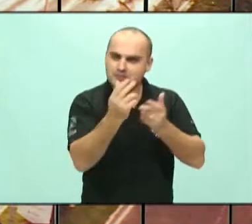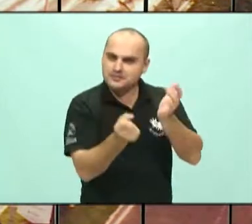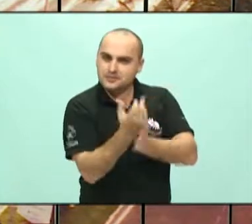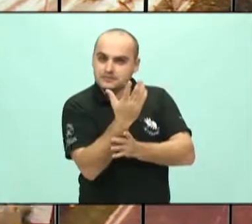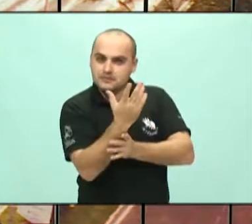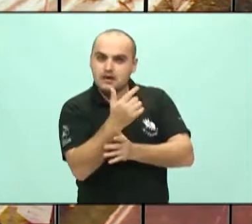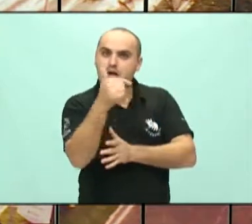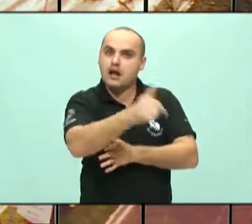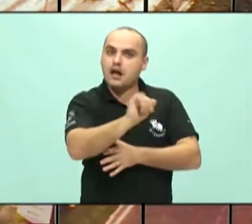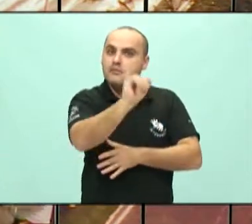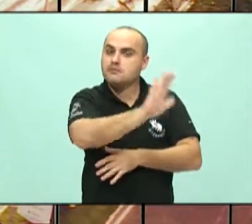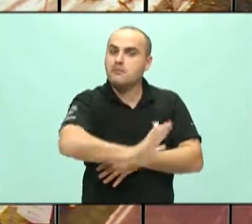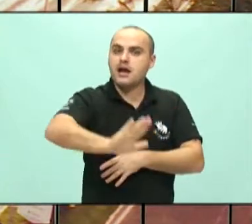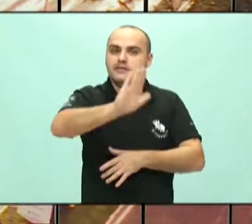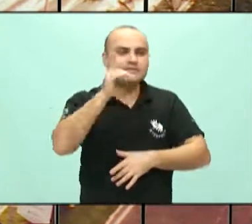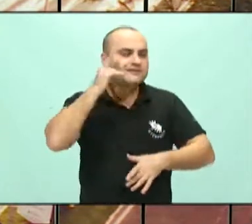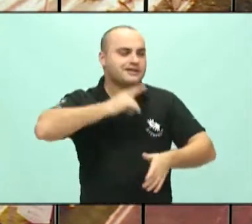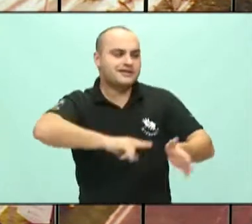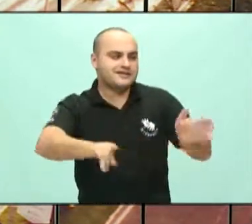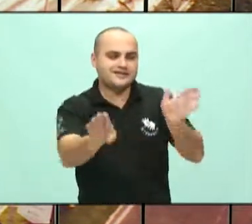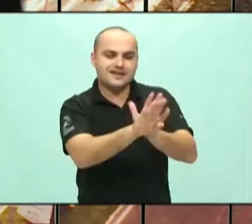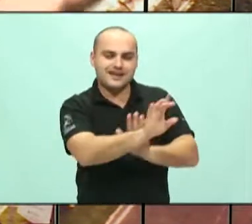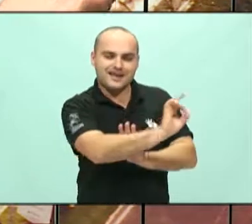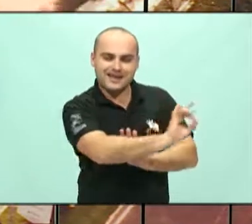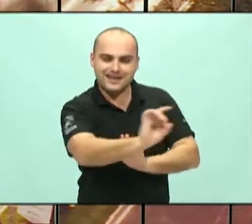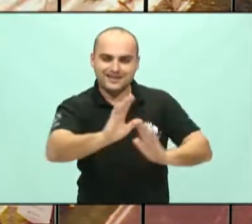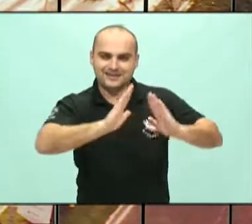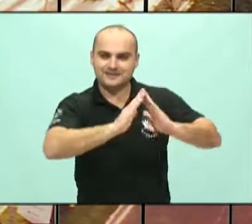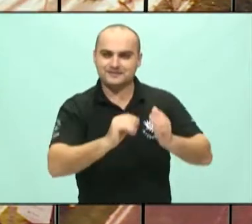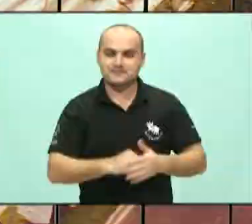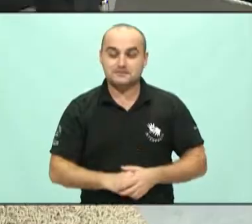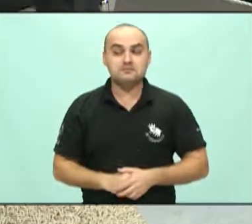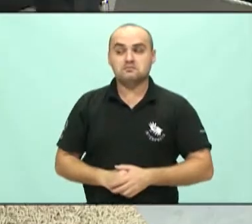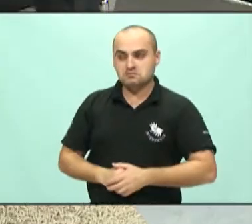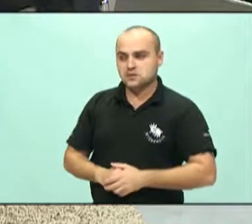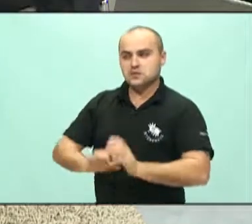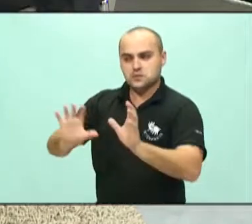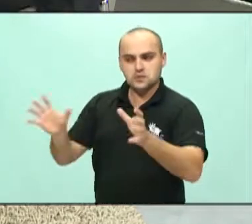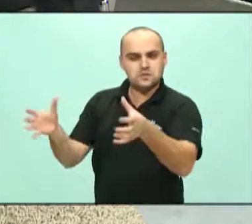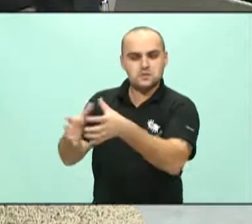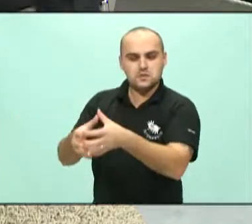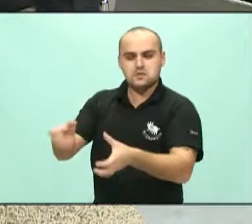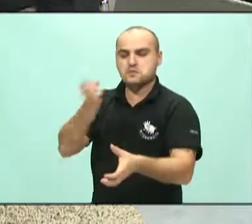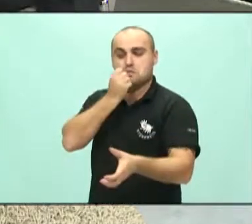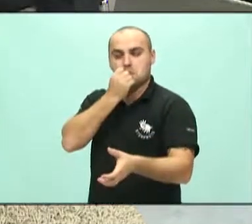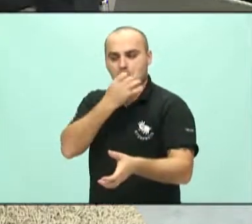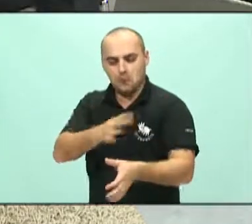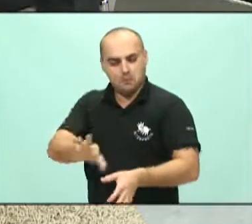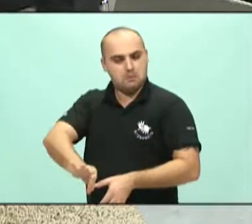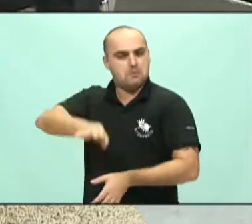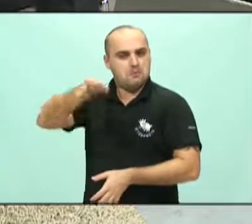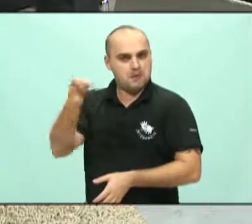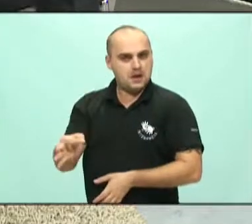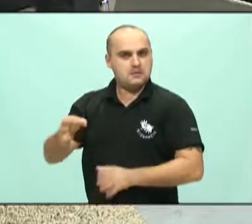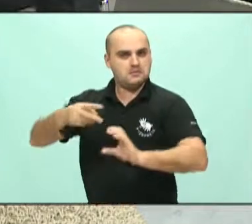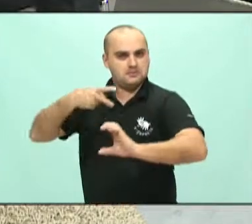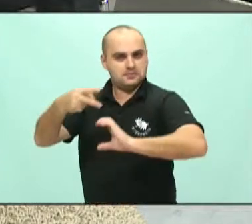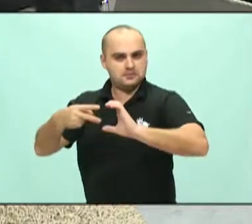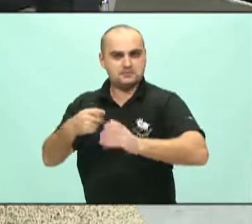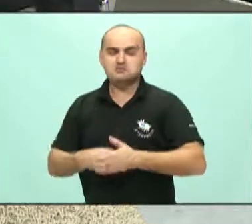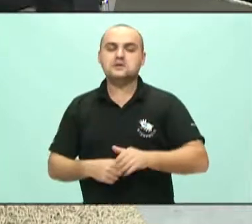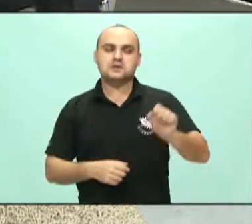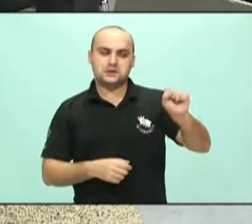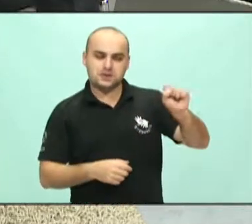até dúvida. o recesso de cada lar. Então, obviamente... Diga-se de passagem, uma equipe muito competente que a Câmara de Vereadores tem.